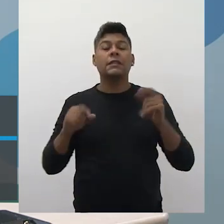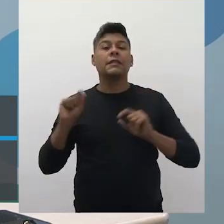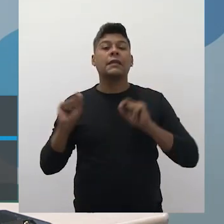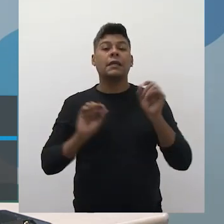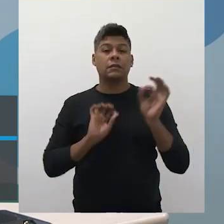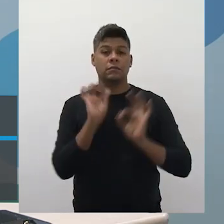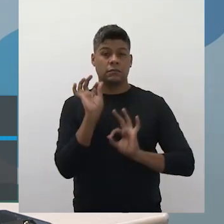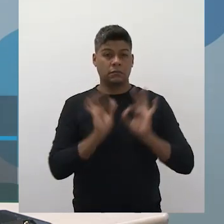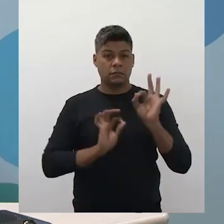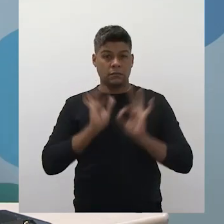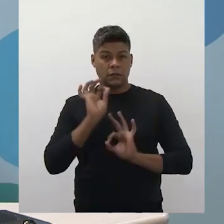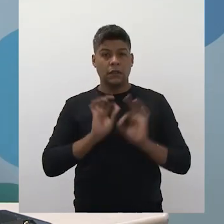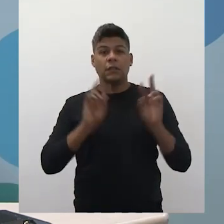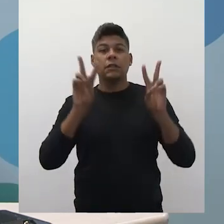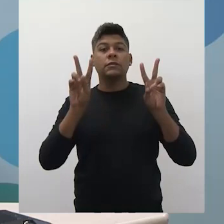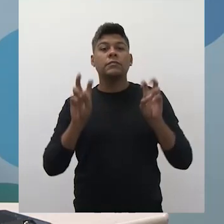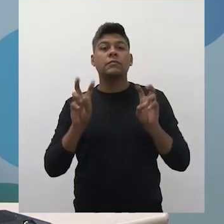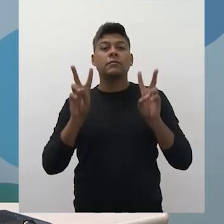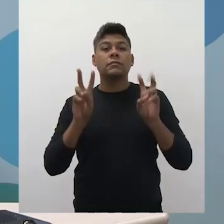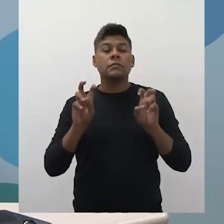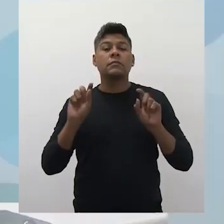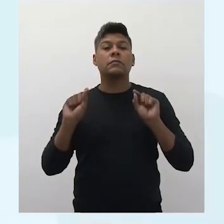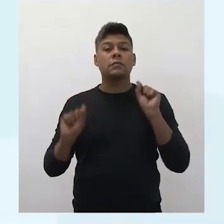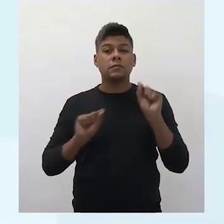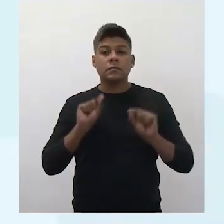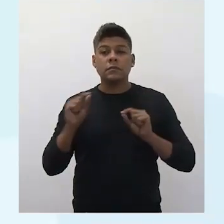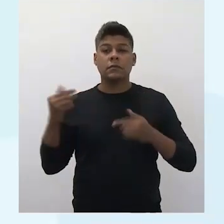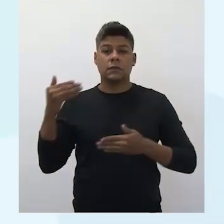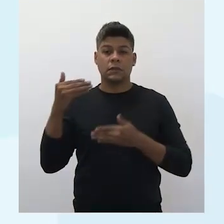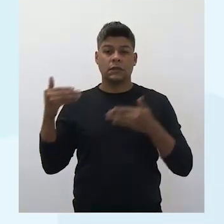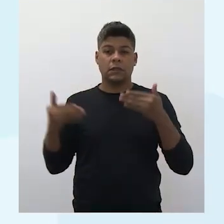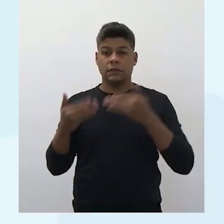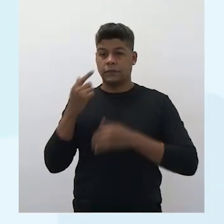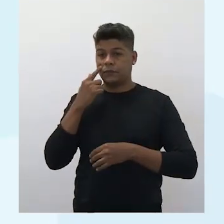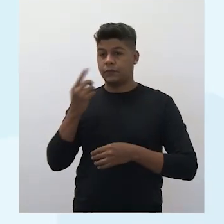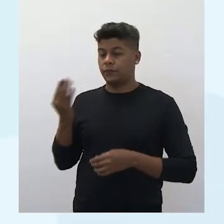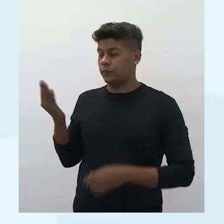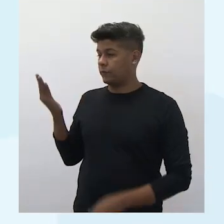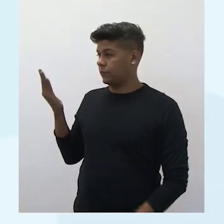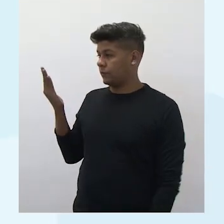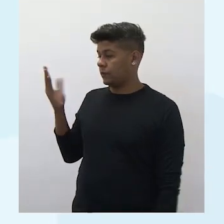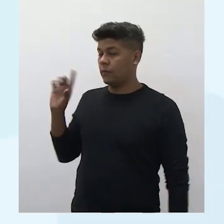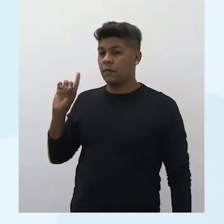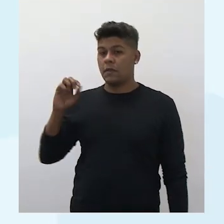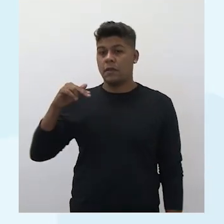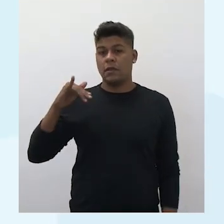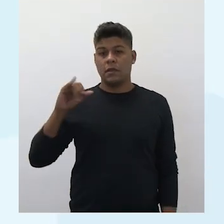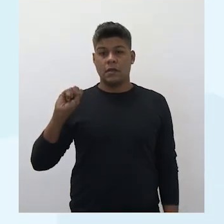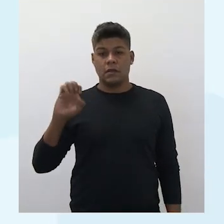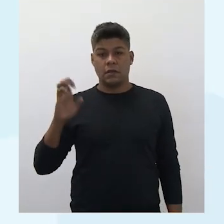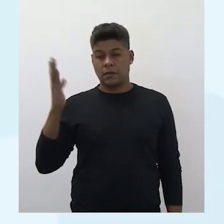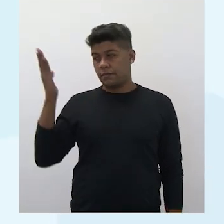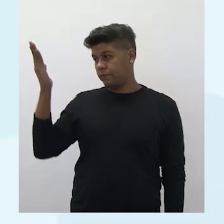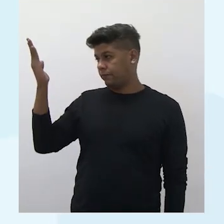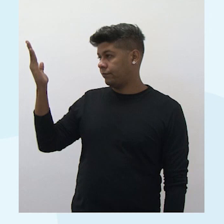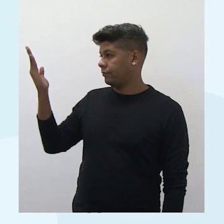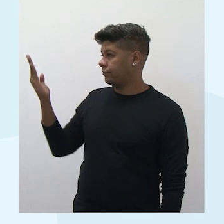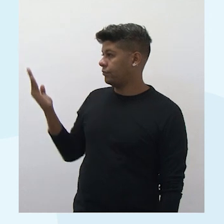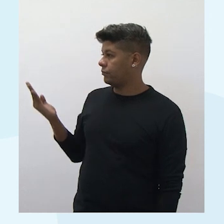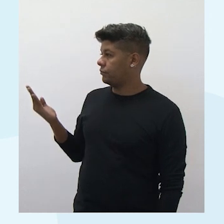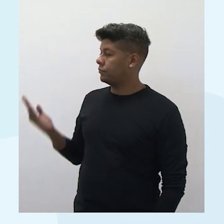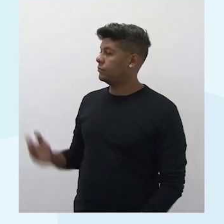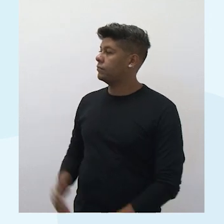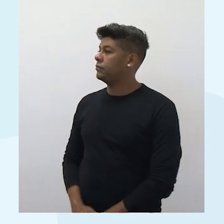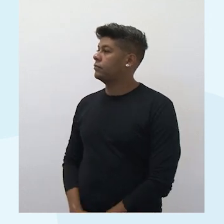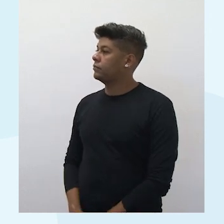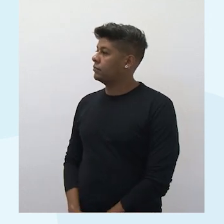elaboradores desta pauta de formação. Por favor, o slide, a produção. Nós temos aí a Denise da Silva Martins, a Maria